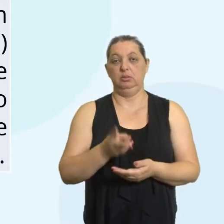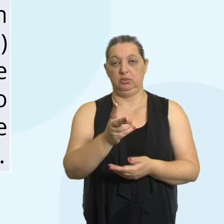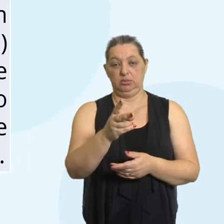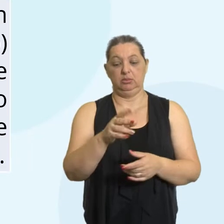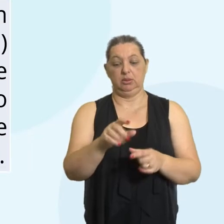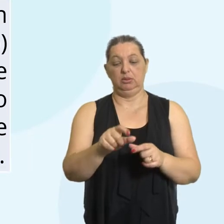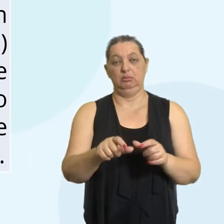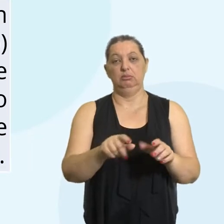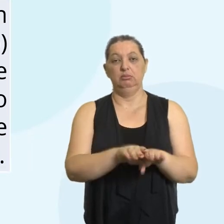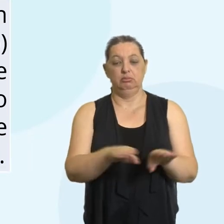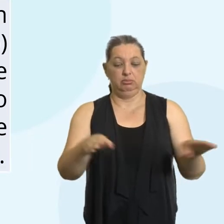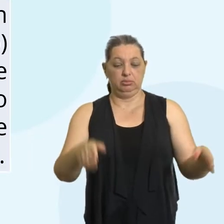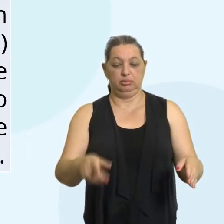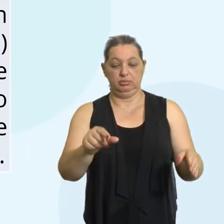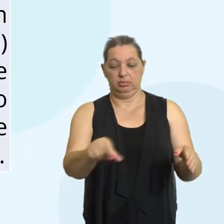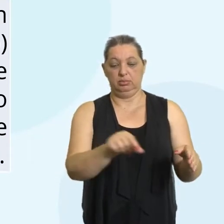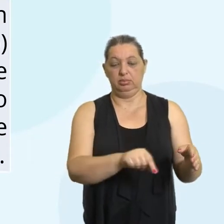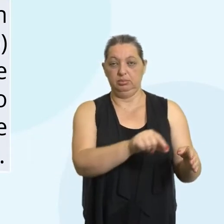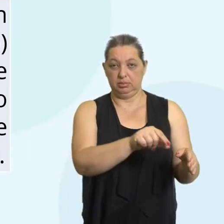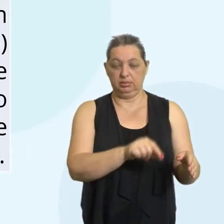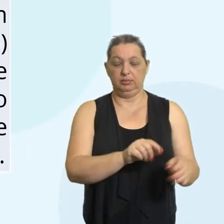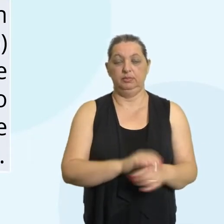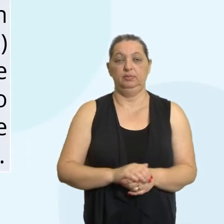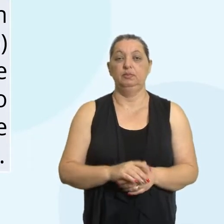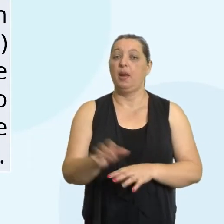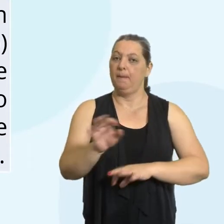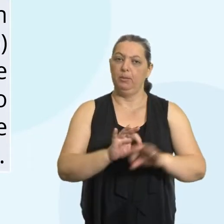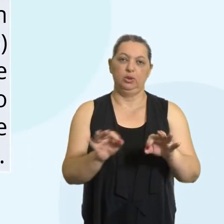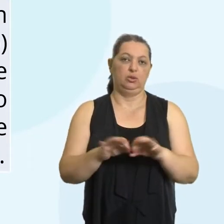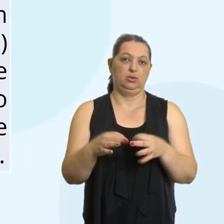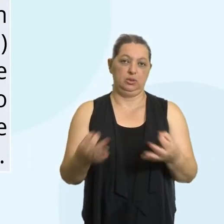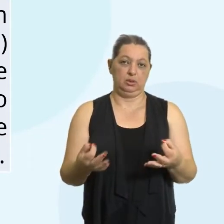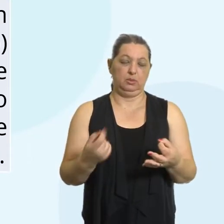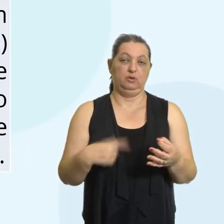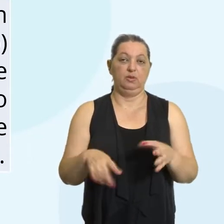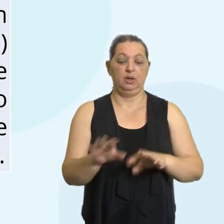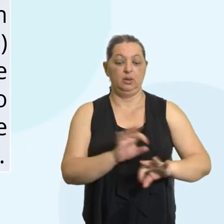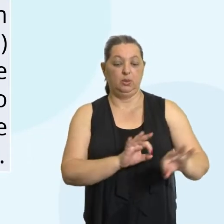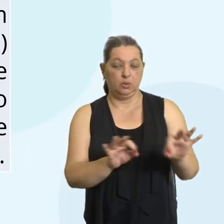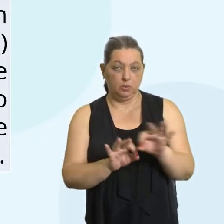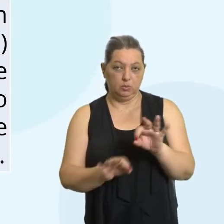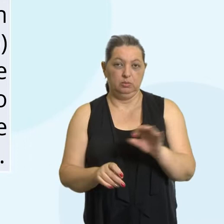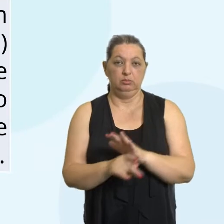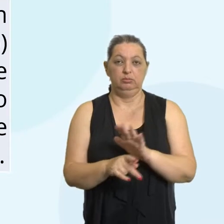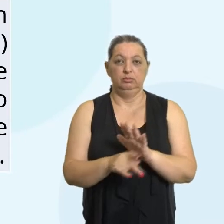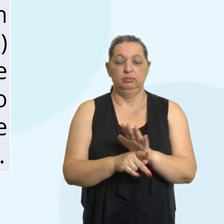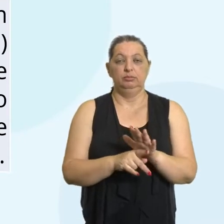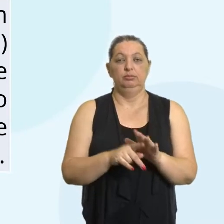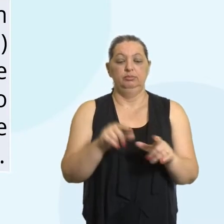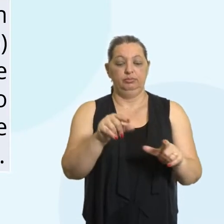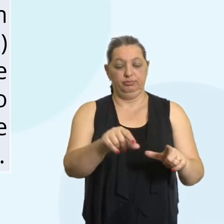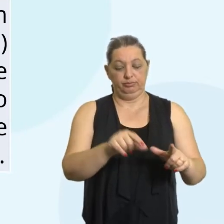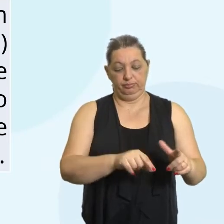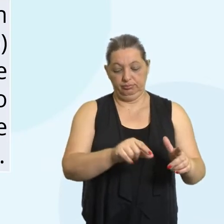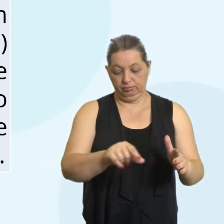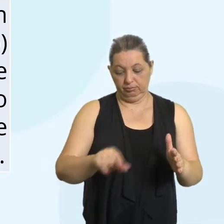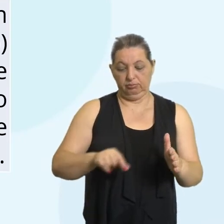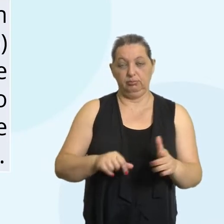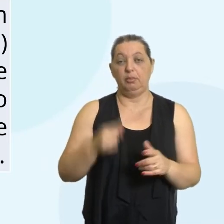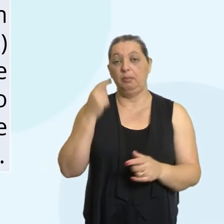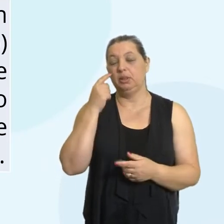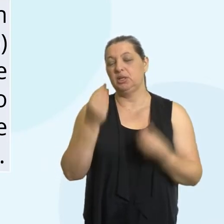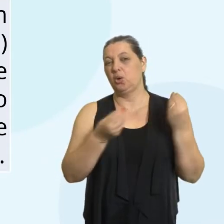e nas duas últimas aulas do projeto bem simples eles vão montar a exposição dessas maquetes e vão pensar em